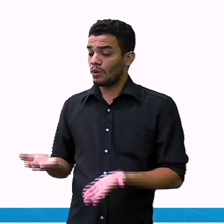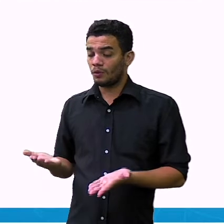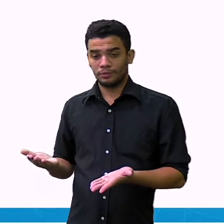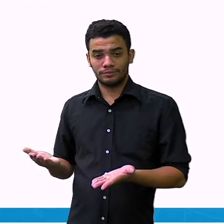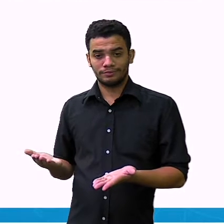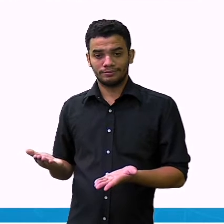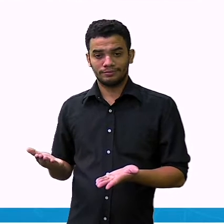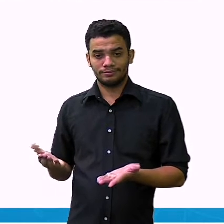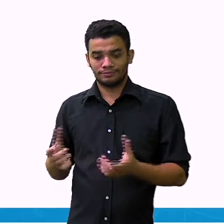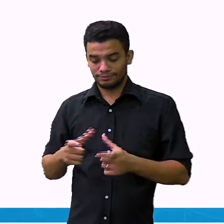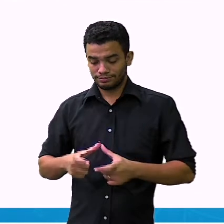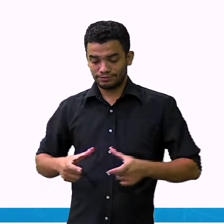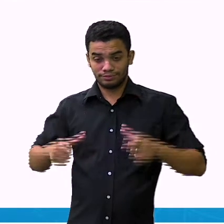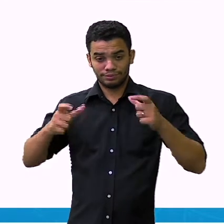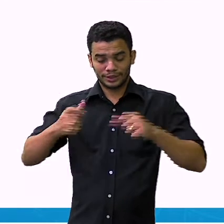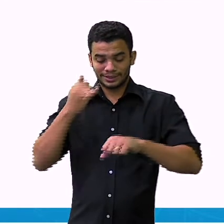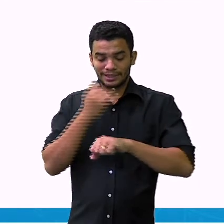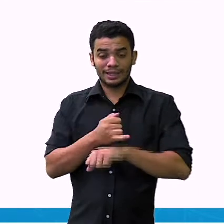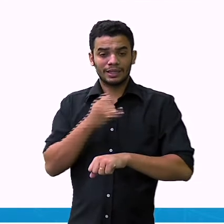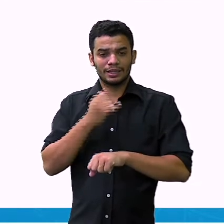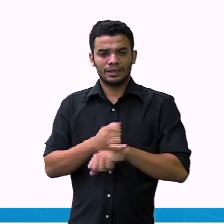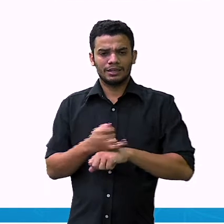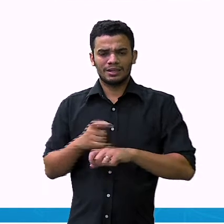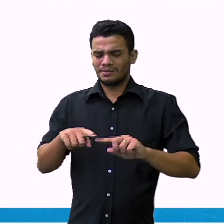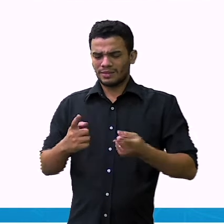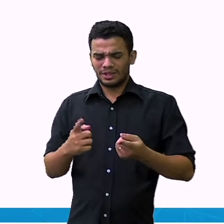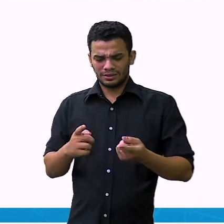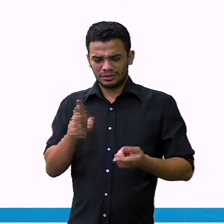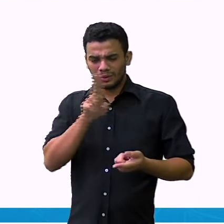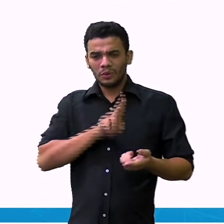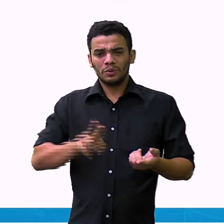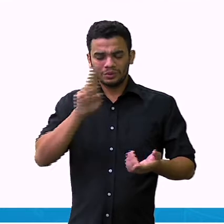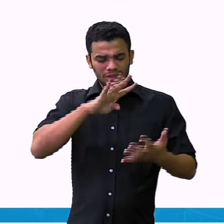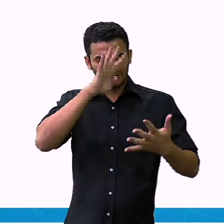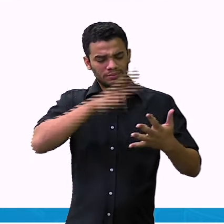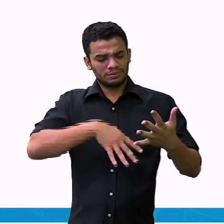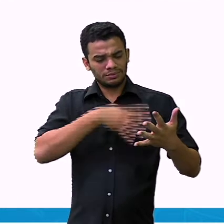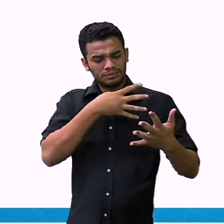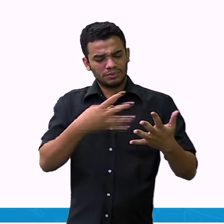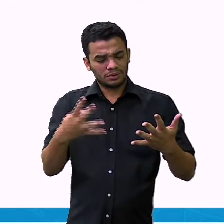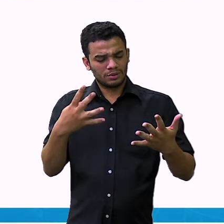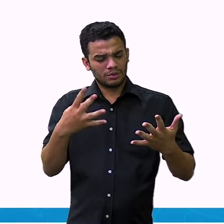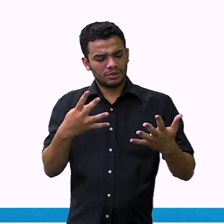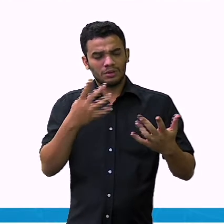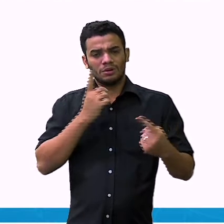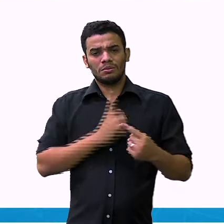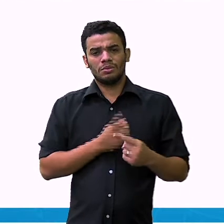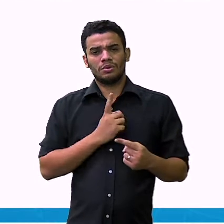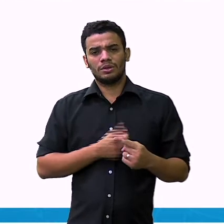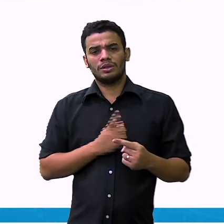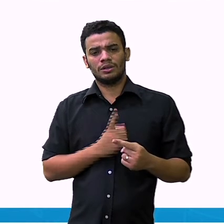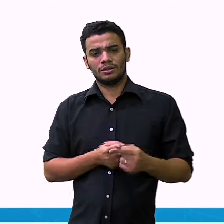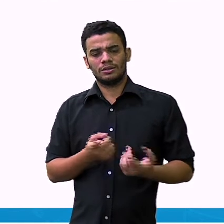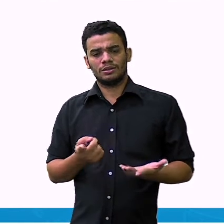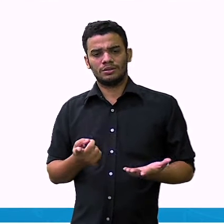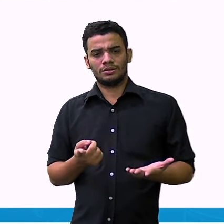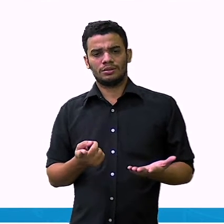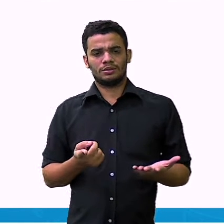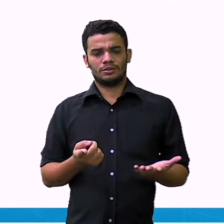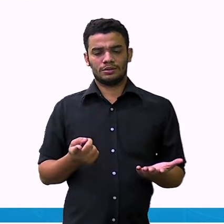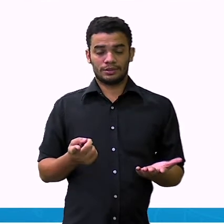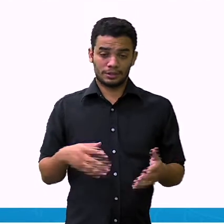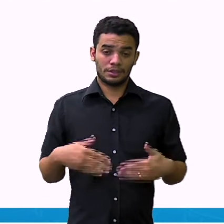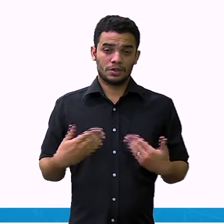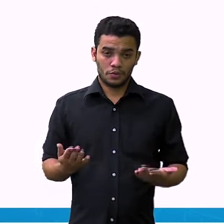E por que a gente utiliza gráfico mesmo, pessoal? Isso me faz lembrar esta pergunta. O gráfico é uma maneira de